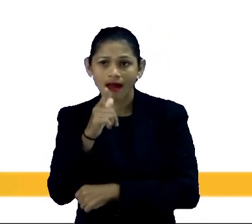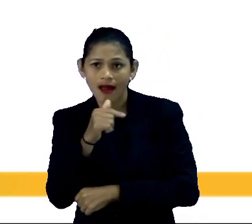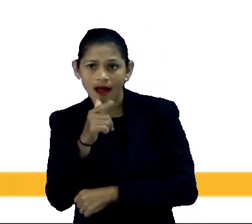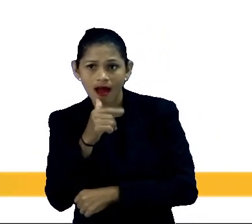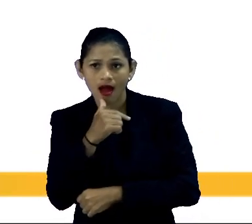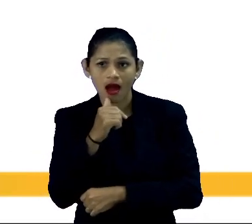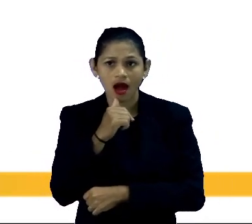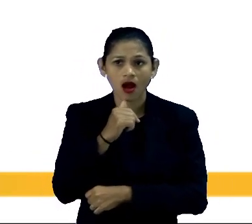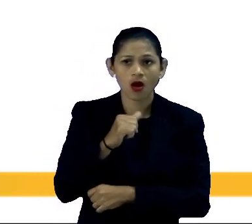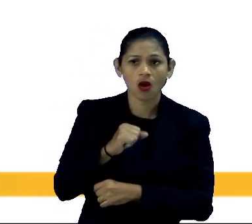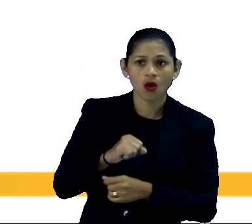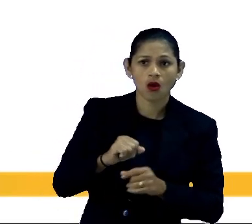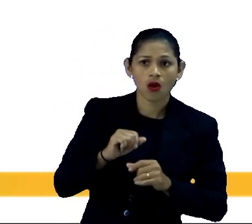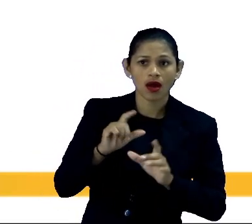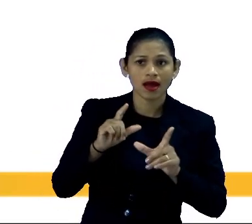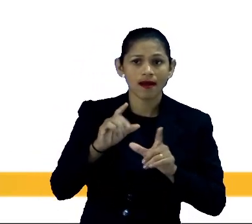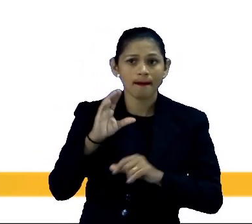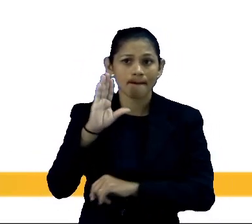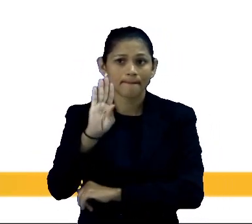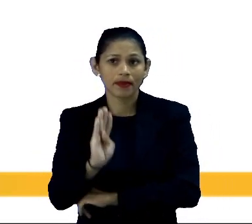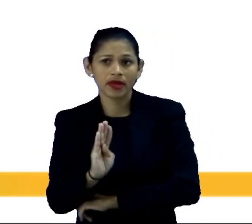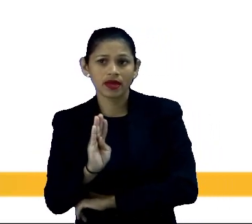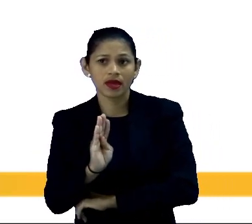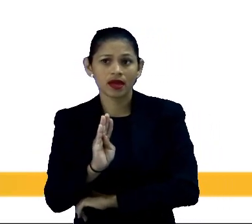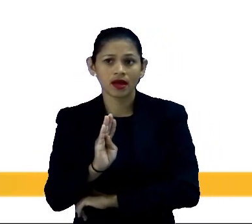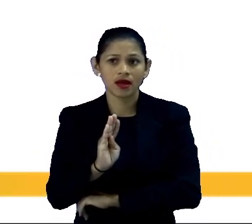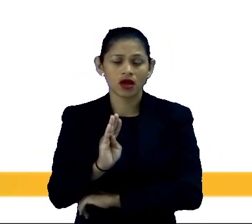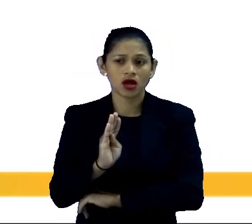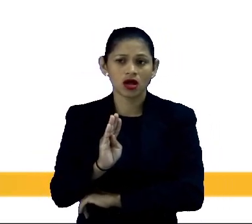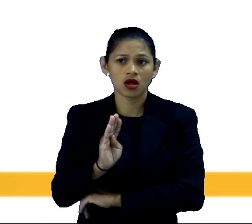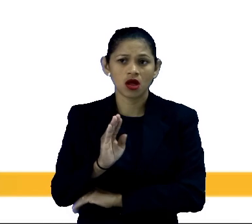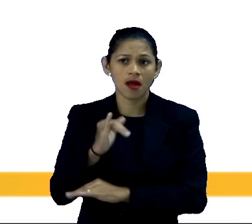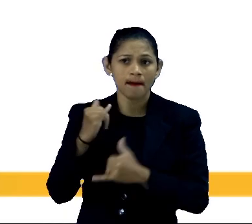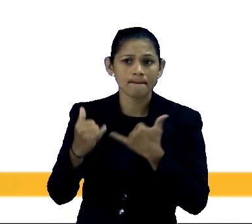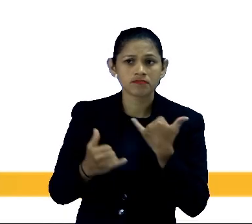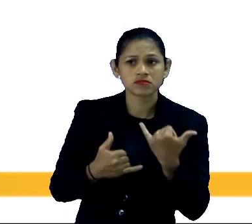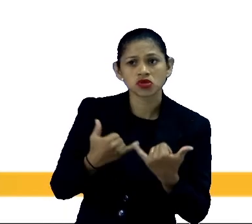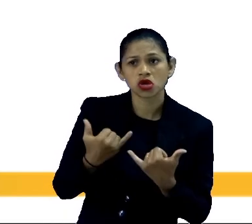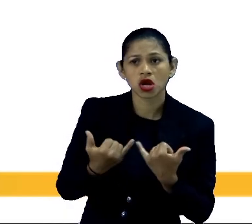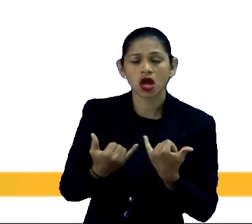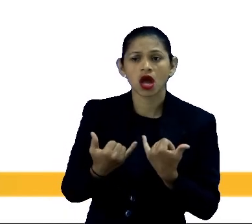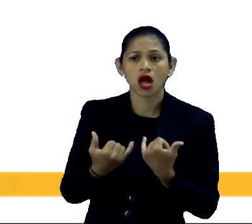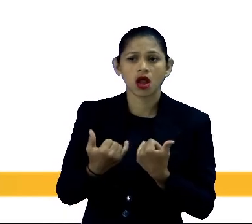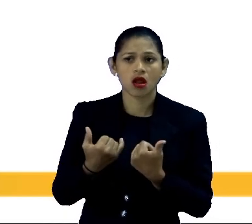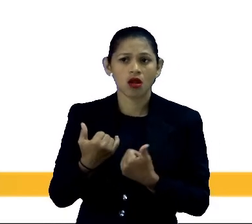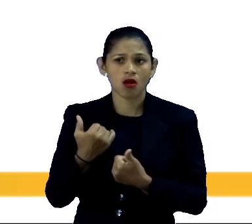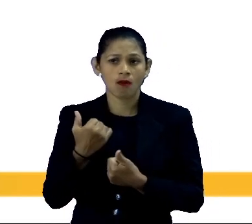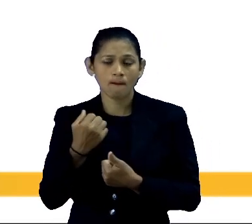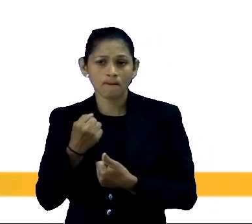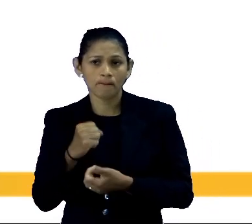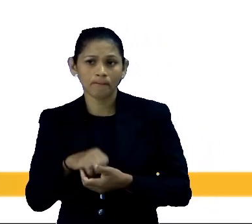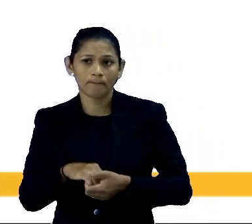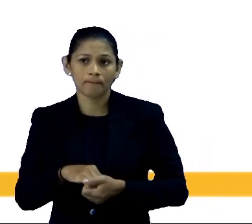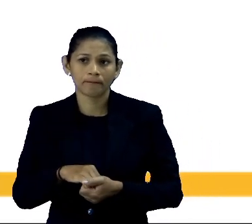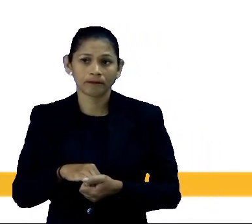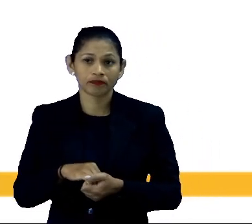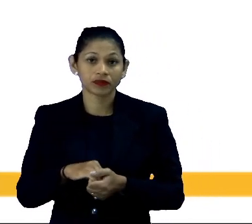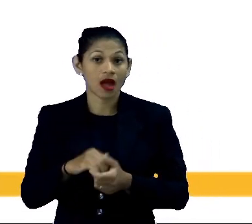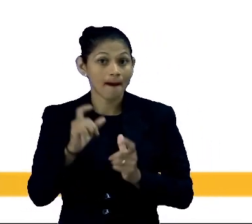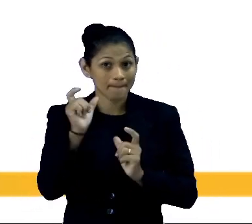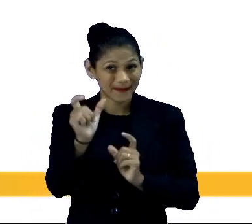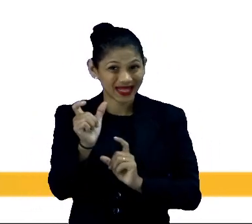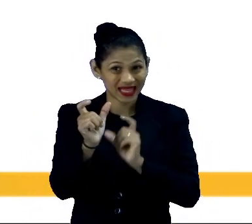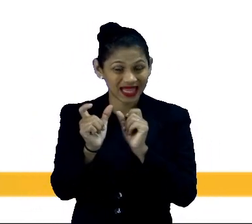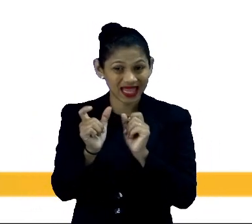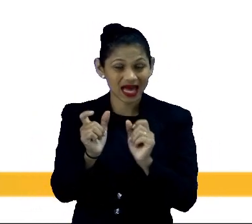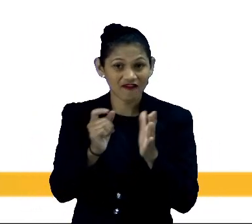d'água gritando. D. Espinho não fura meu couro. Então, vamos para a palavra destacada, grifada